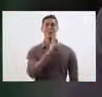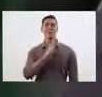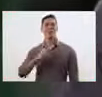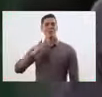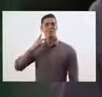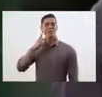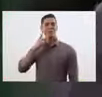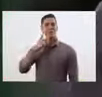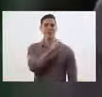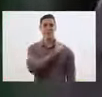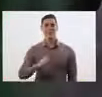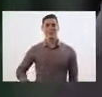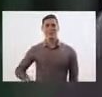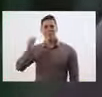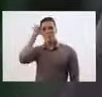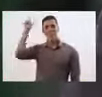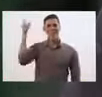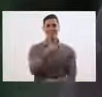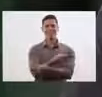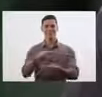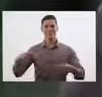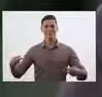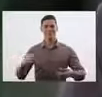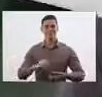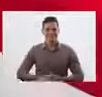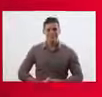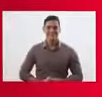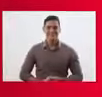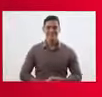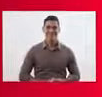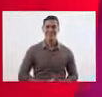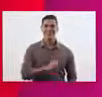Sou Roberto Paulino, o senador das novas